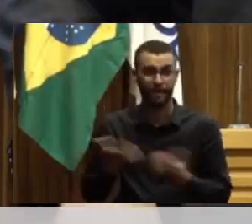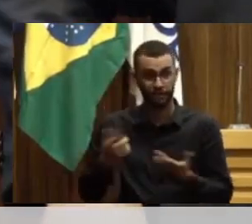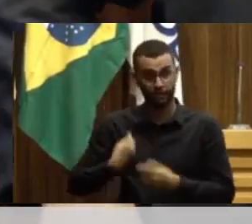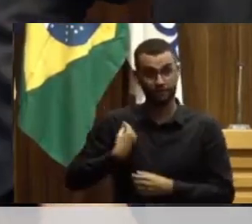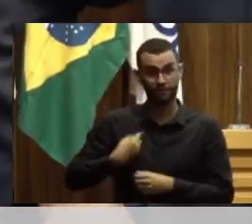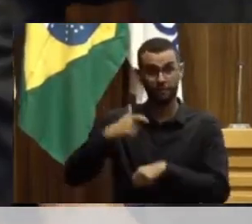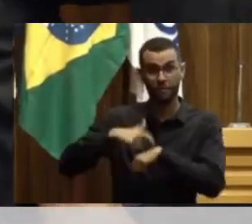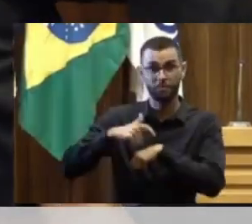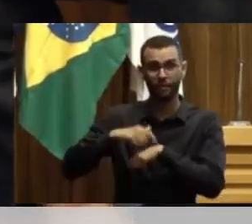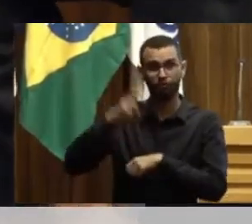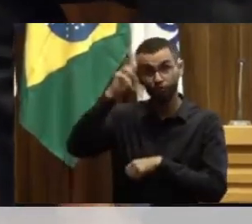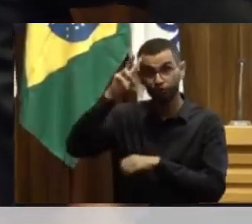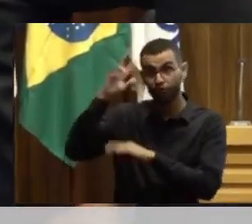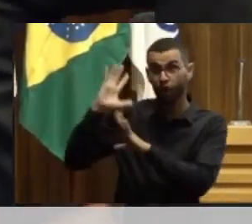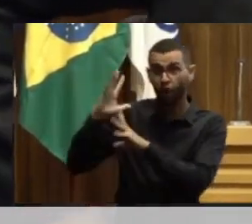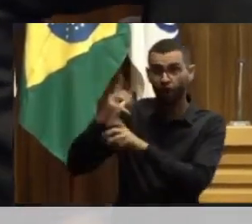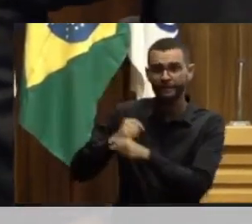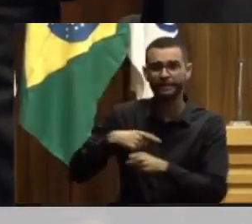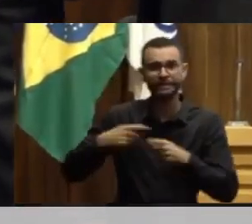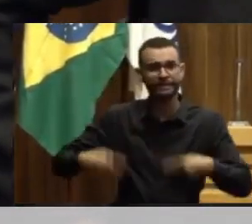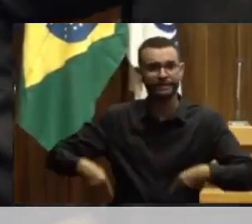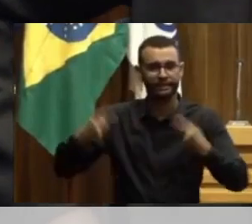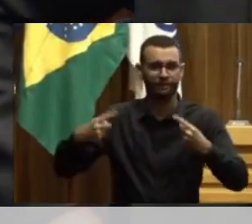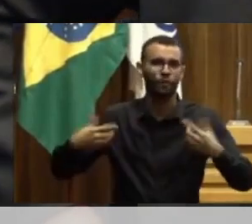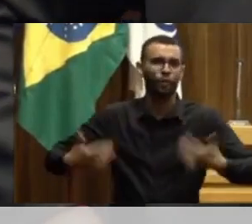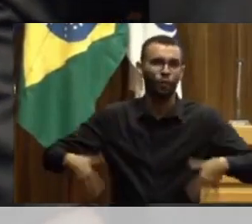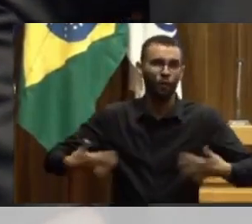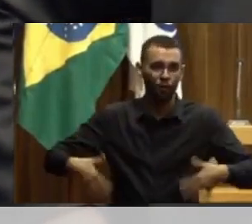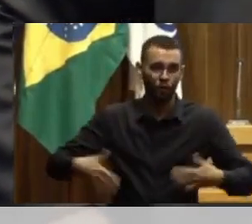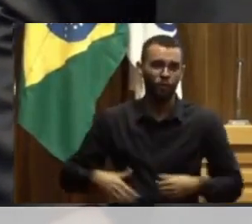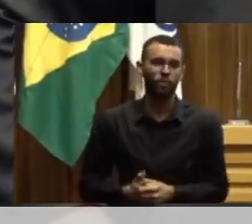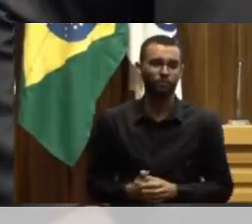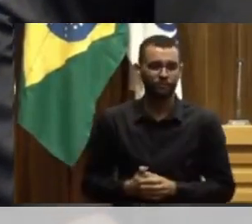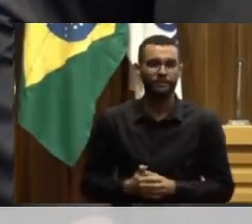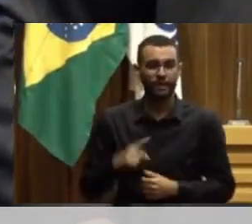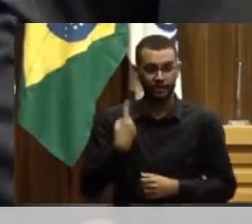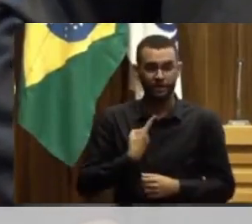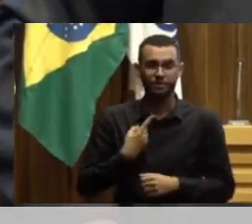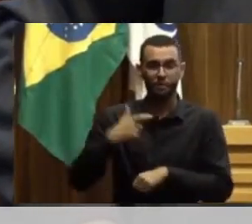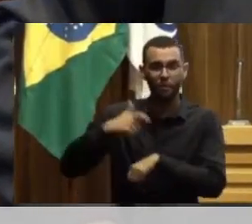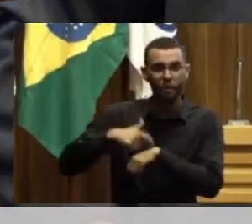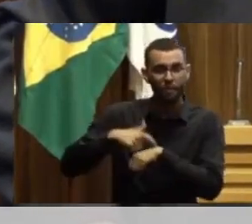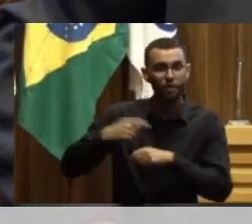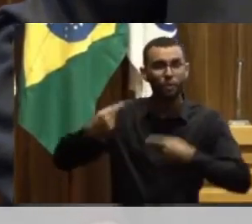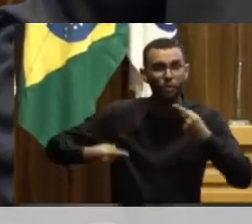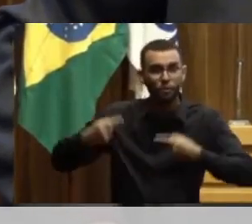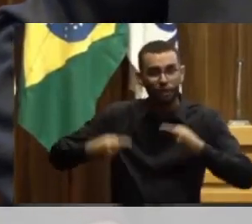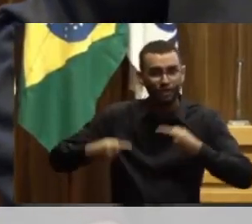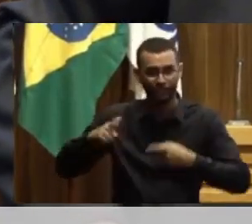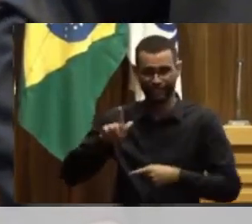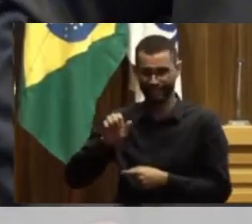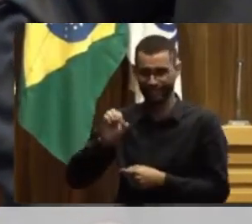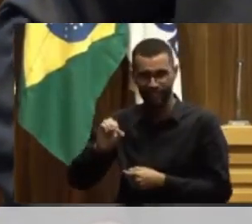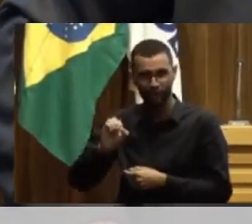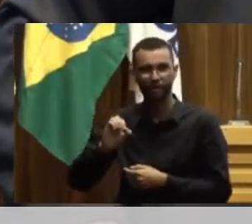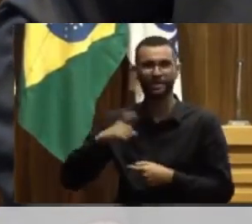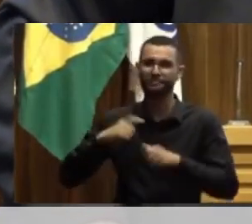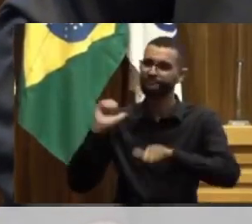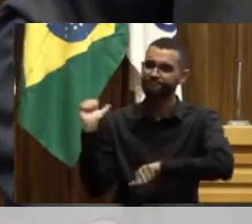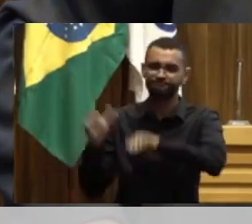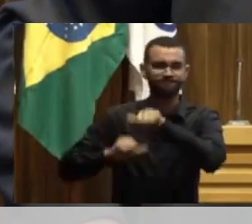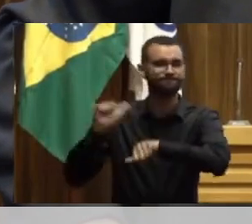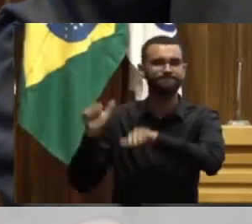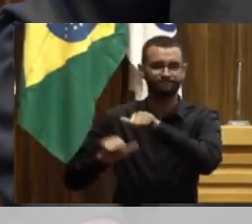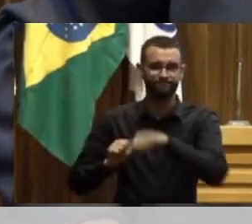de grandes desafios. Nós estamos vivendo um cenário geopolítico de grandes transformações. Há